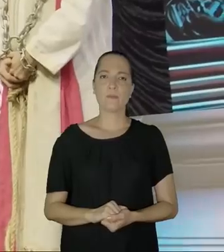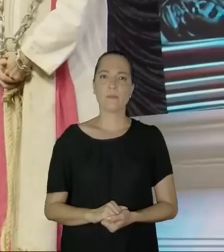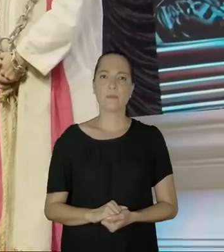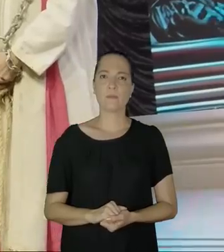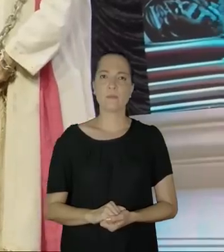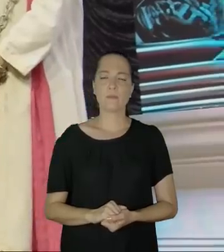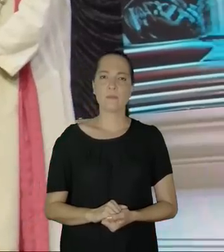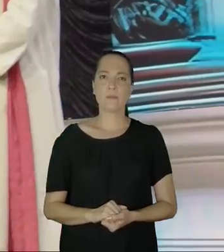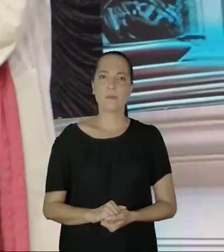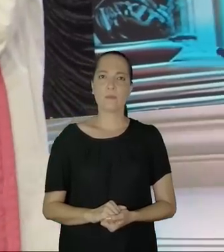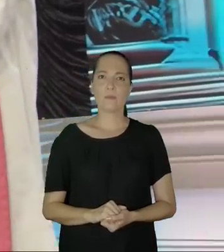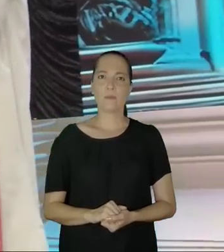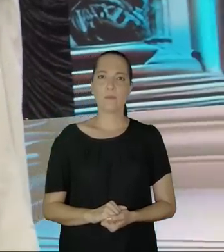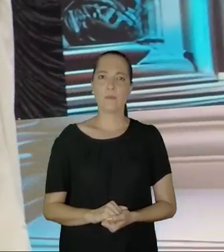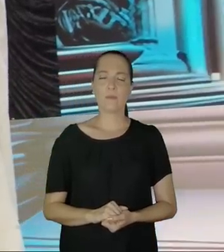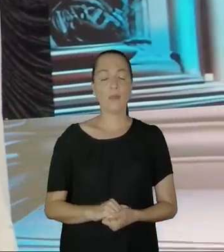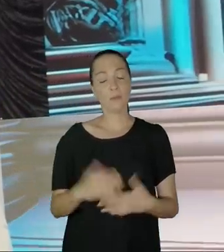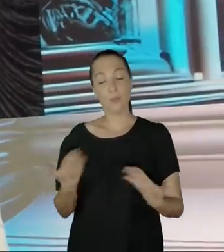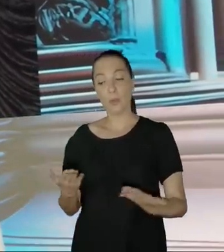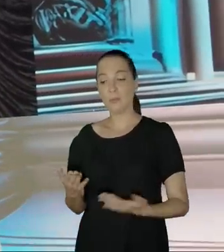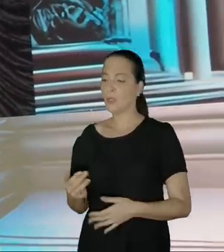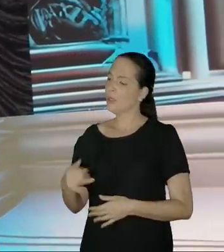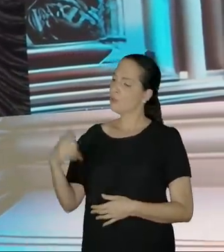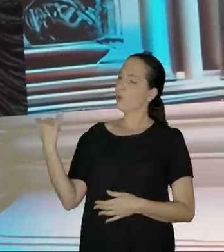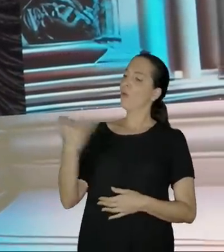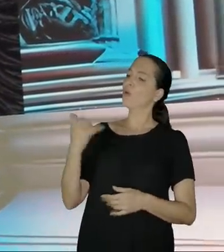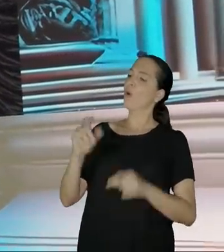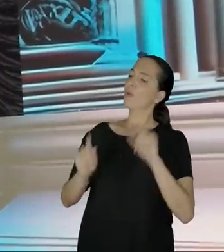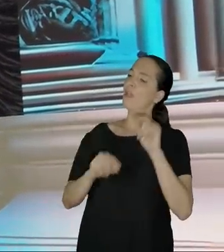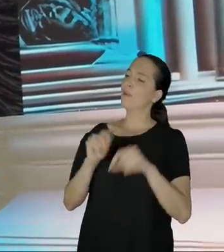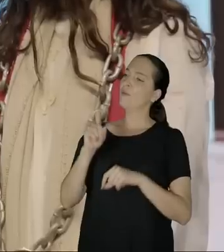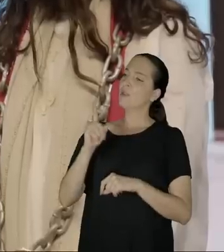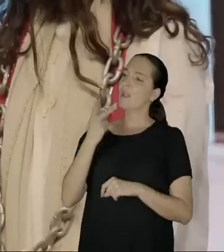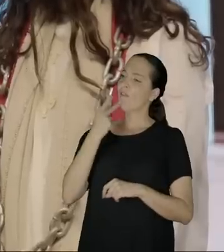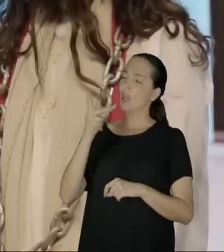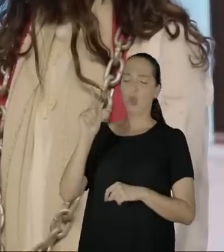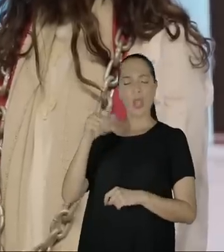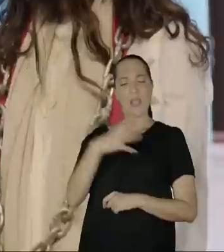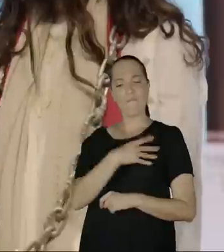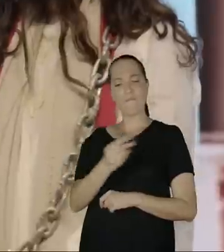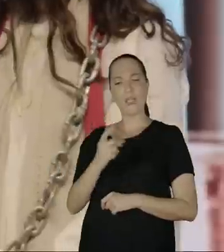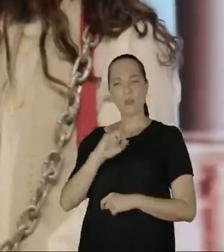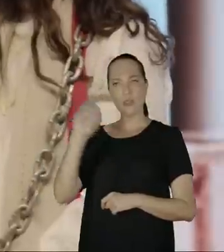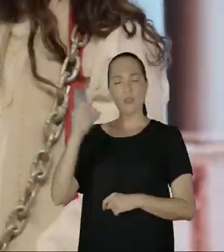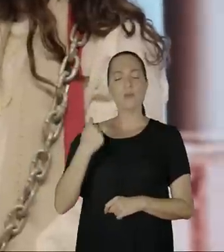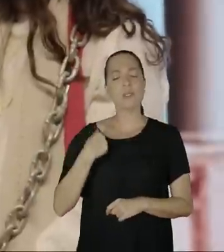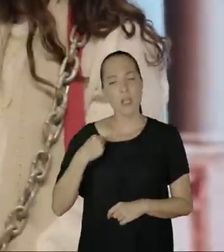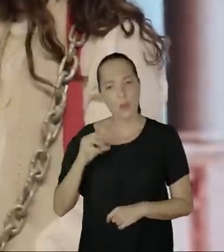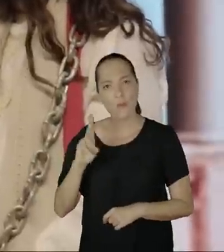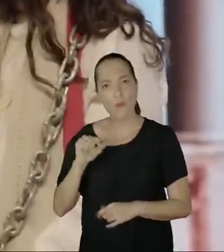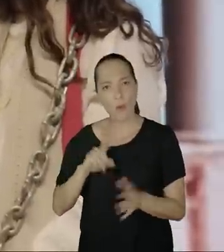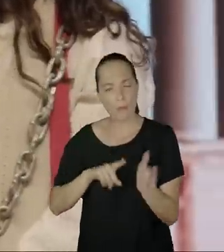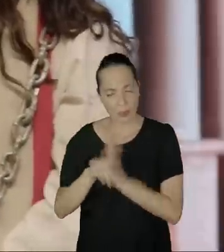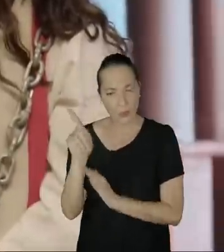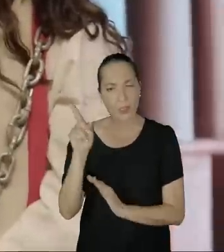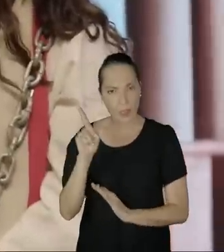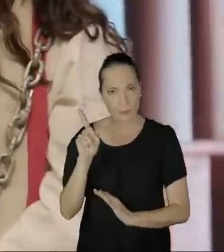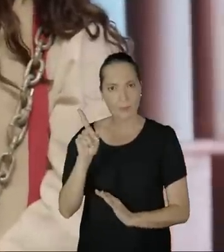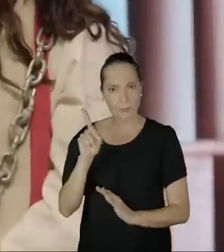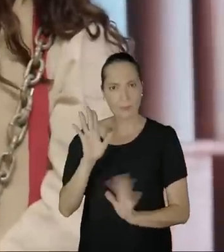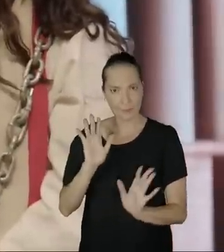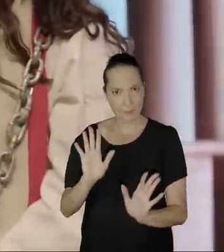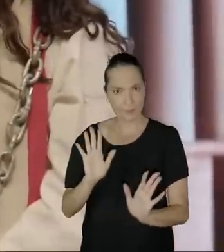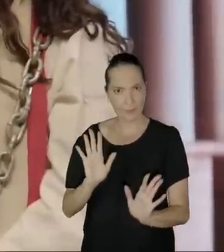Foi-nos dito que você se proclamou o Filho de Deus. Agora eu lhe pergunto, em nome do